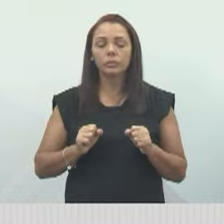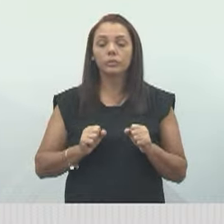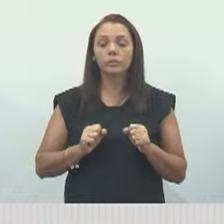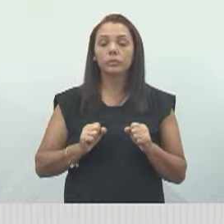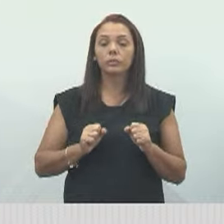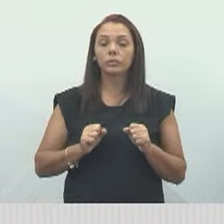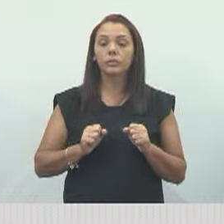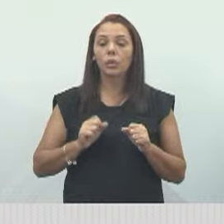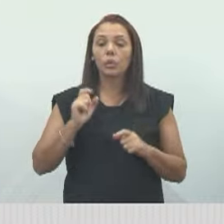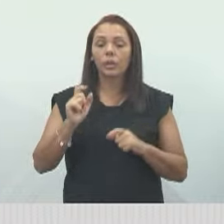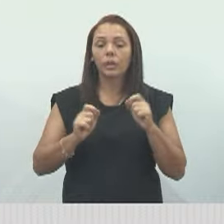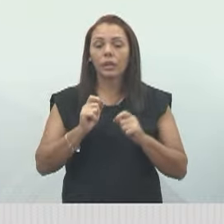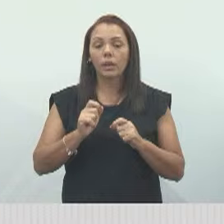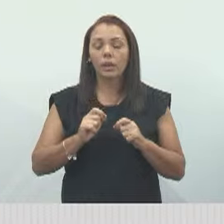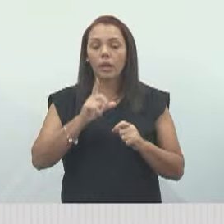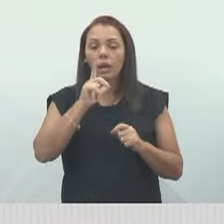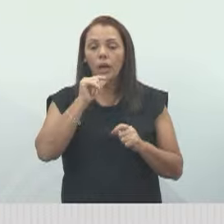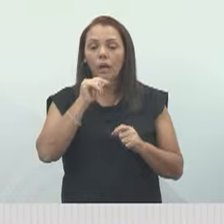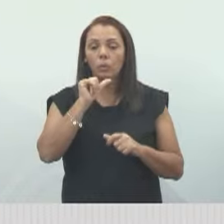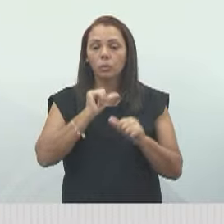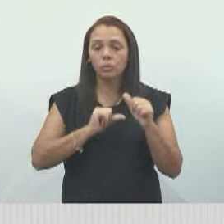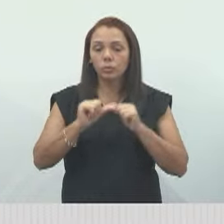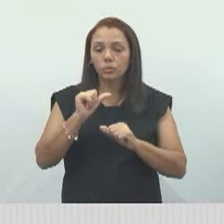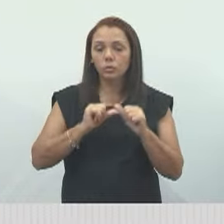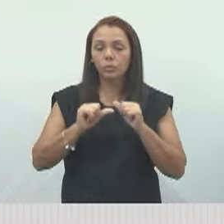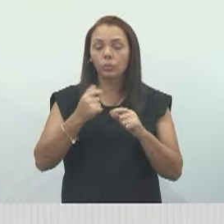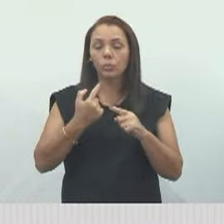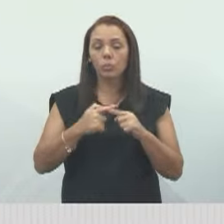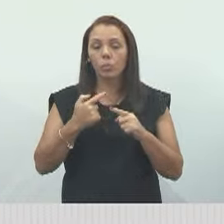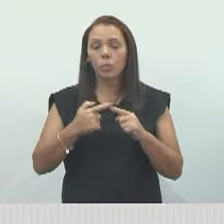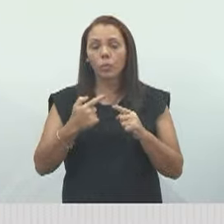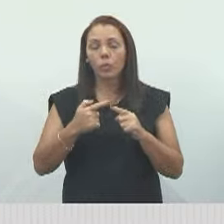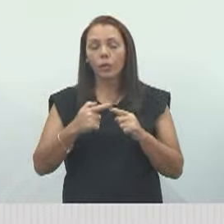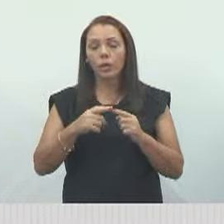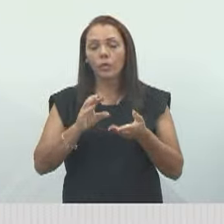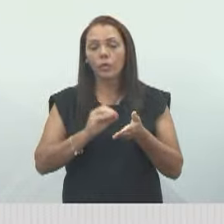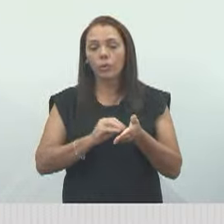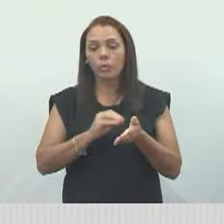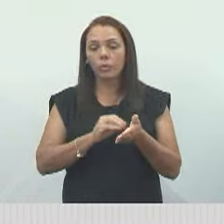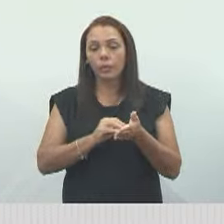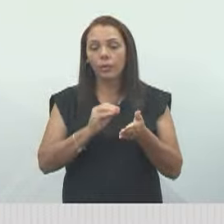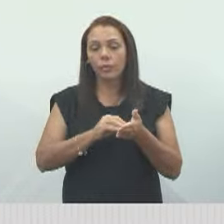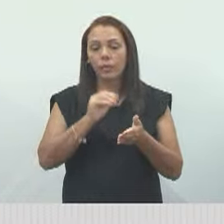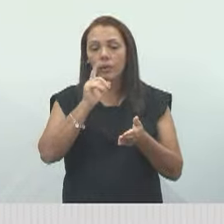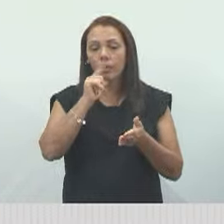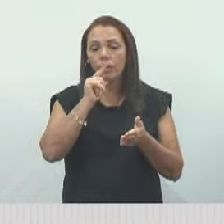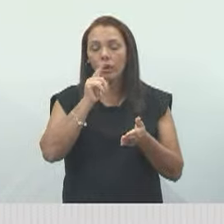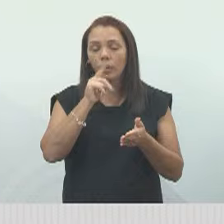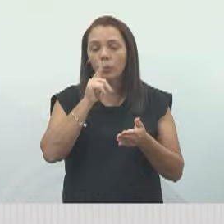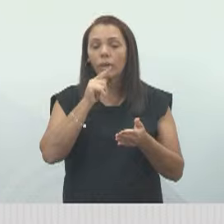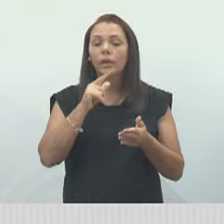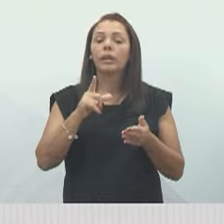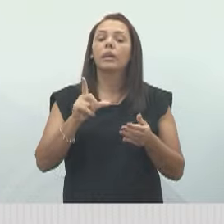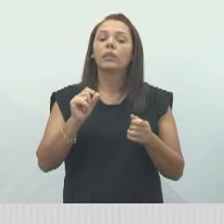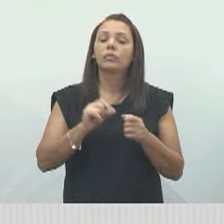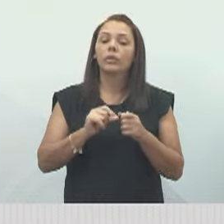sobre a troca de água, porque no bairro estava com muita falta de água e foram